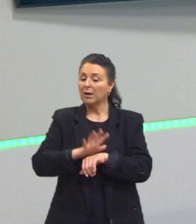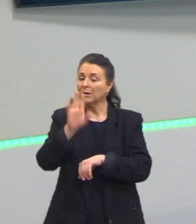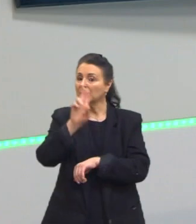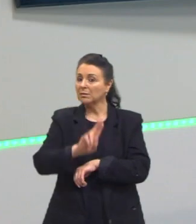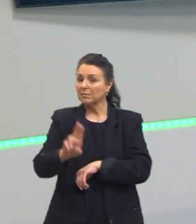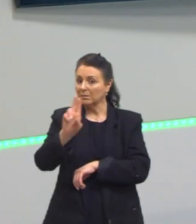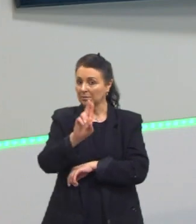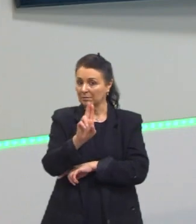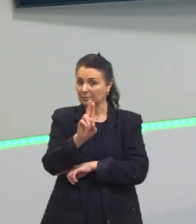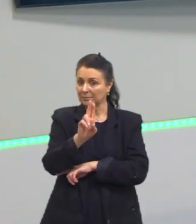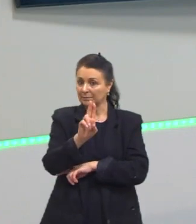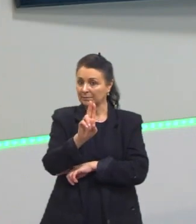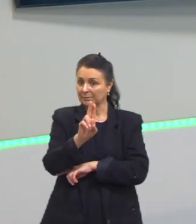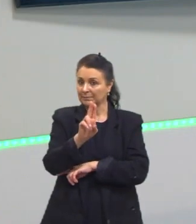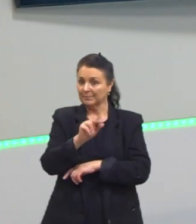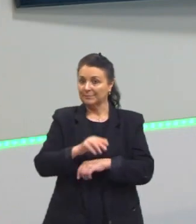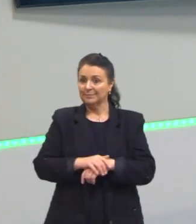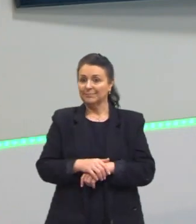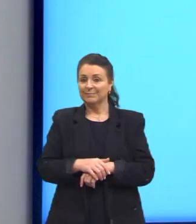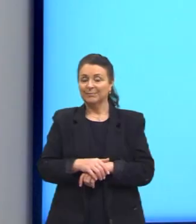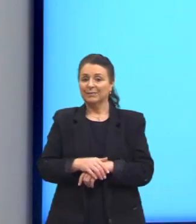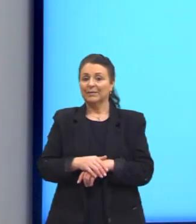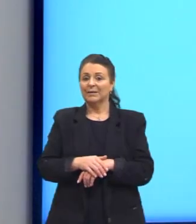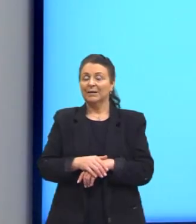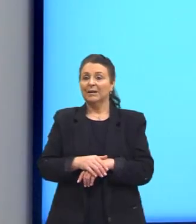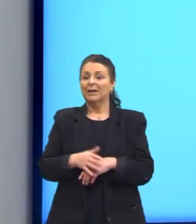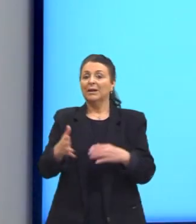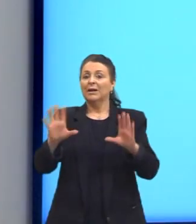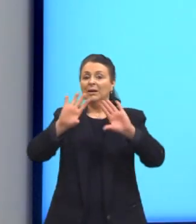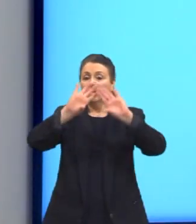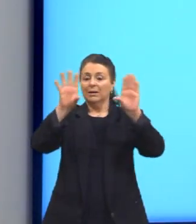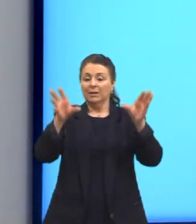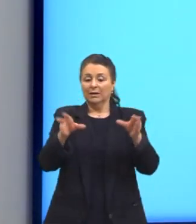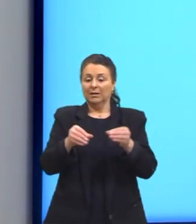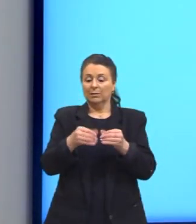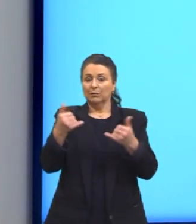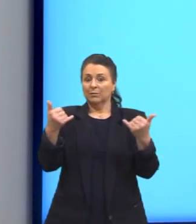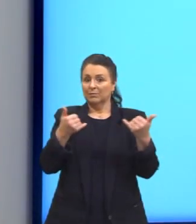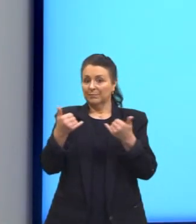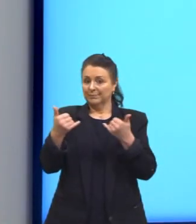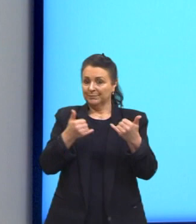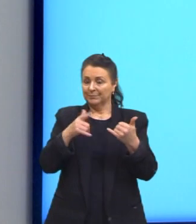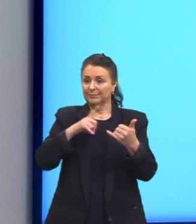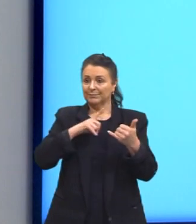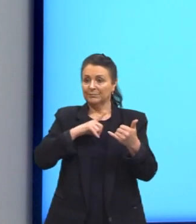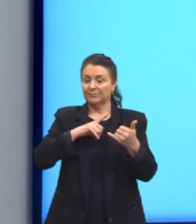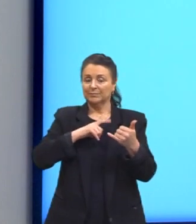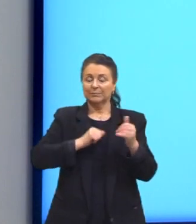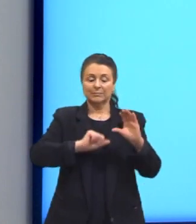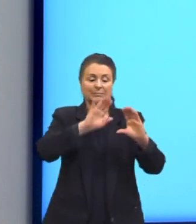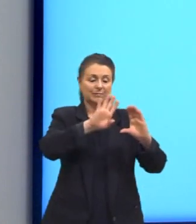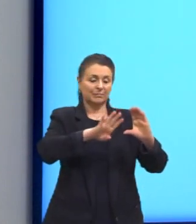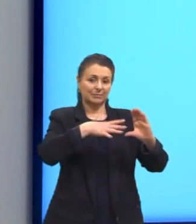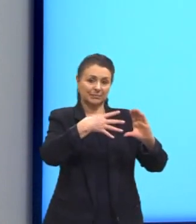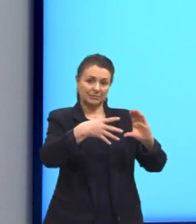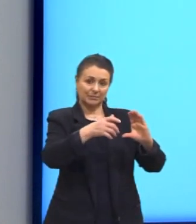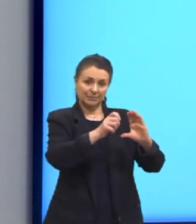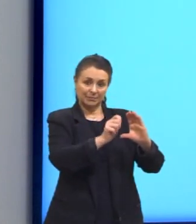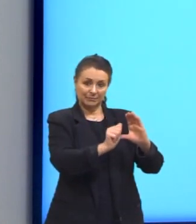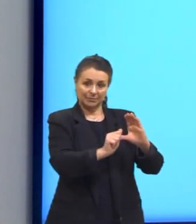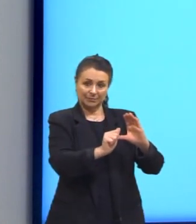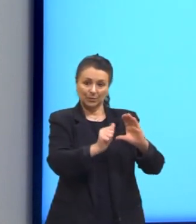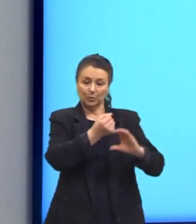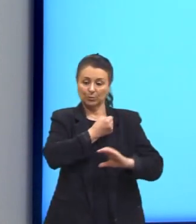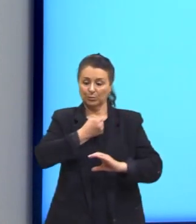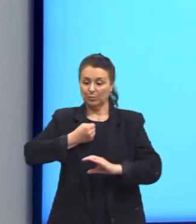utilizada. Aqui então eu resumi a nossa informação, né, nós tínhamos a matriz A, portanto o determinante de